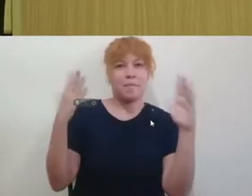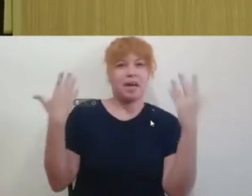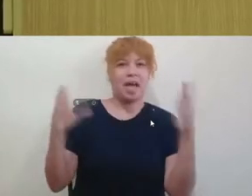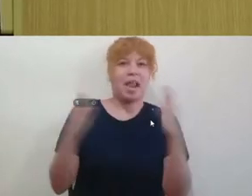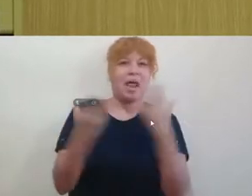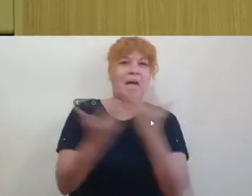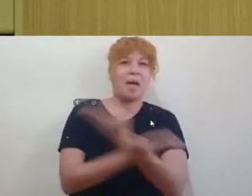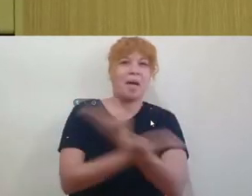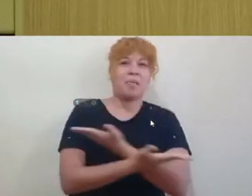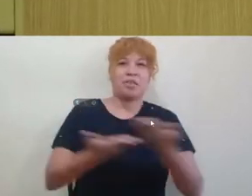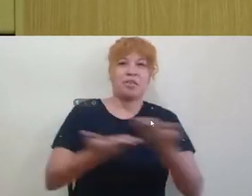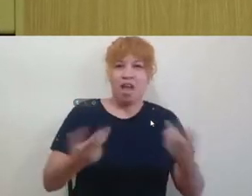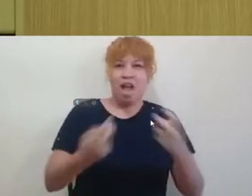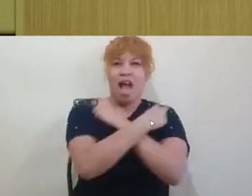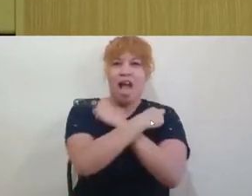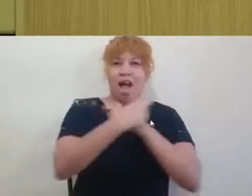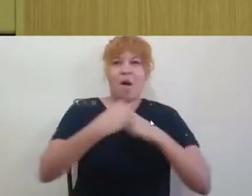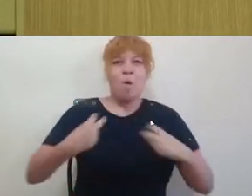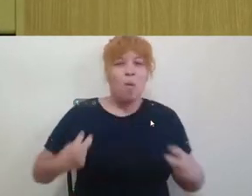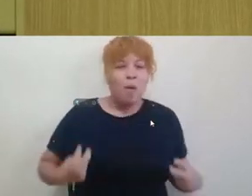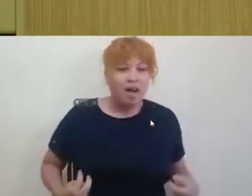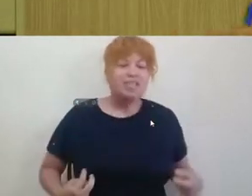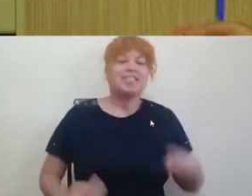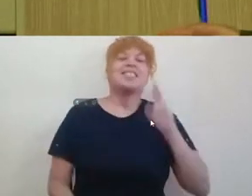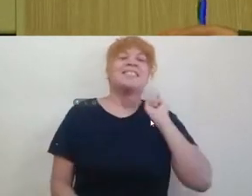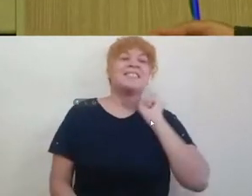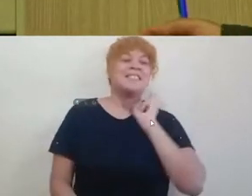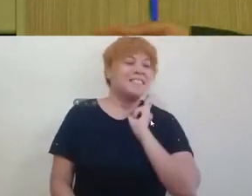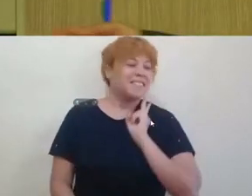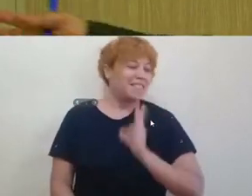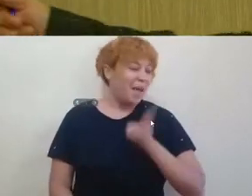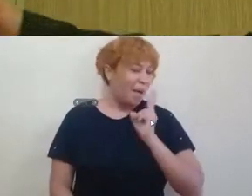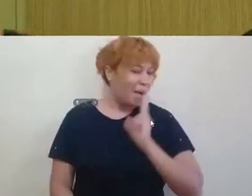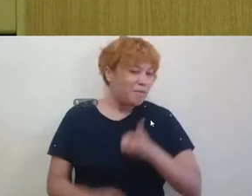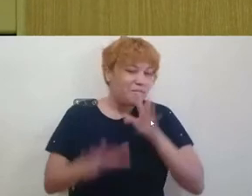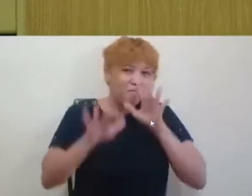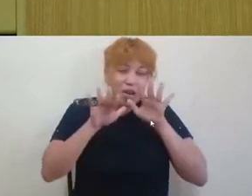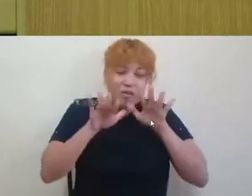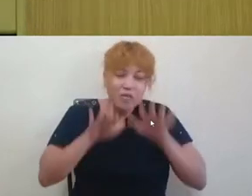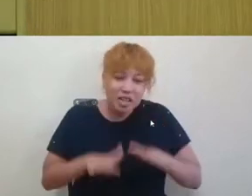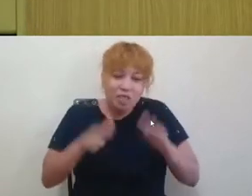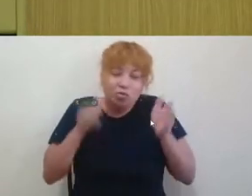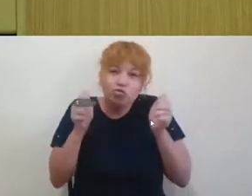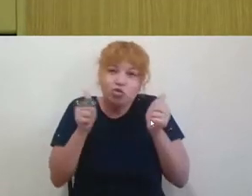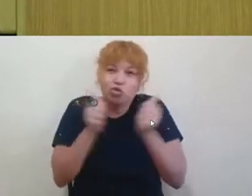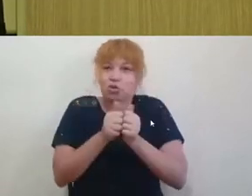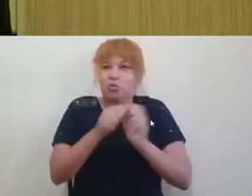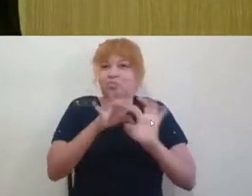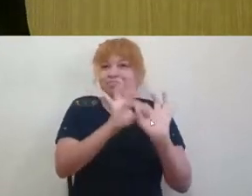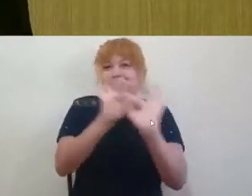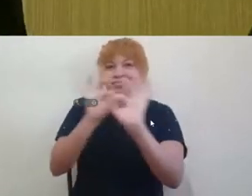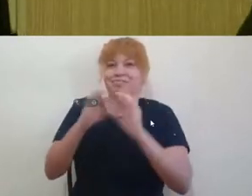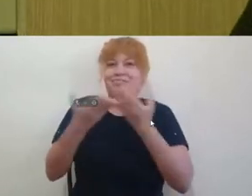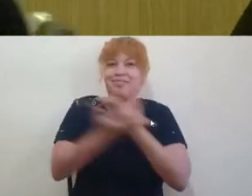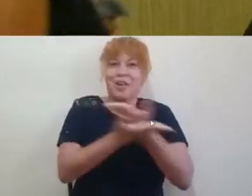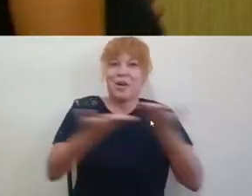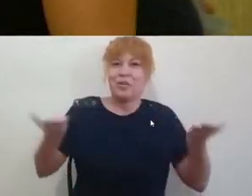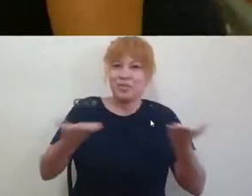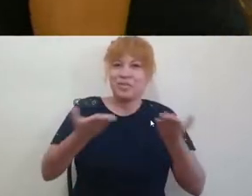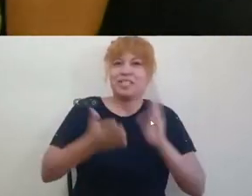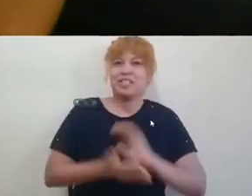fantásticos e merecem cada parte dessa vitória e desse sucesso. Uma ótima tarde a todos e todas.